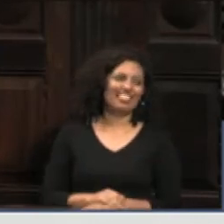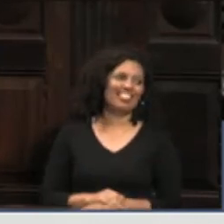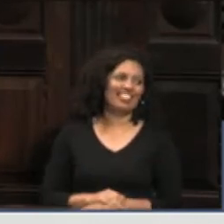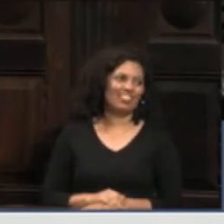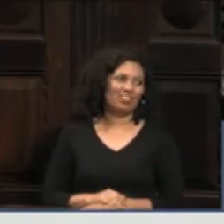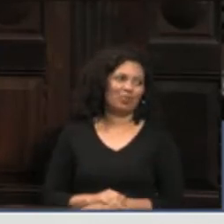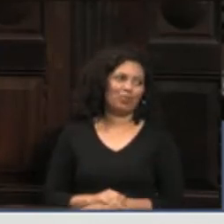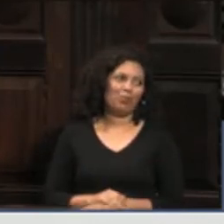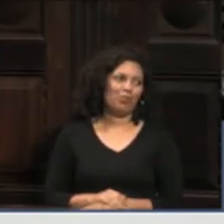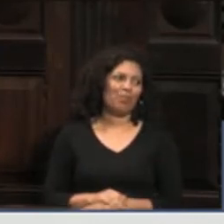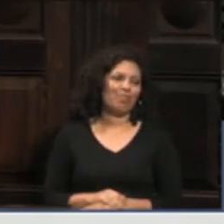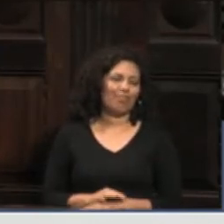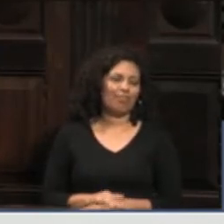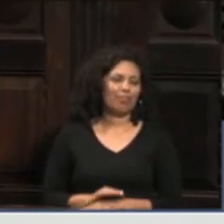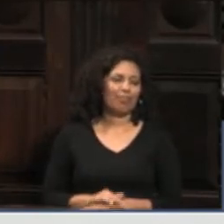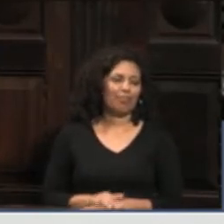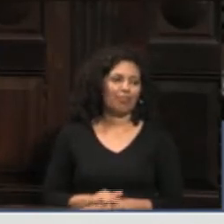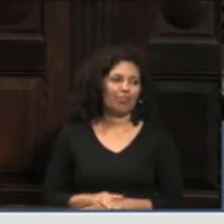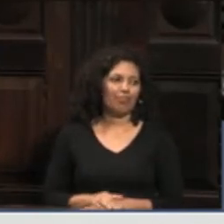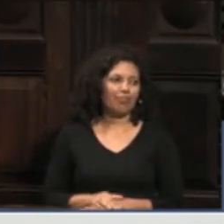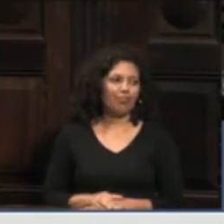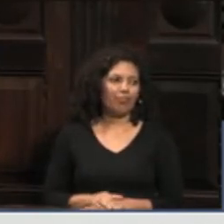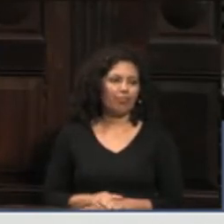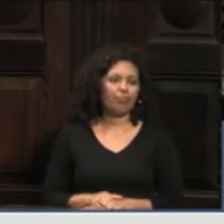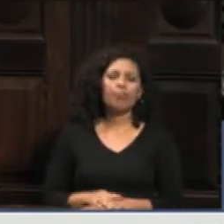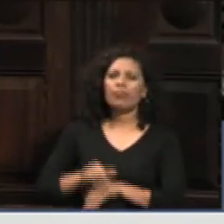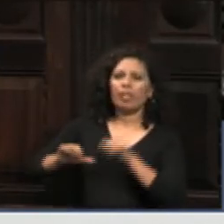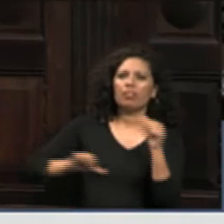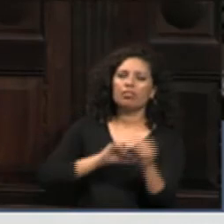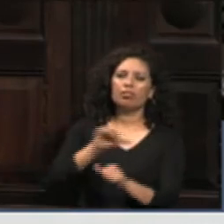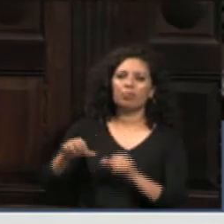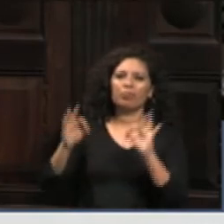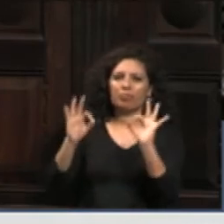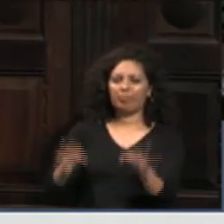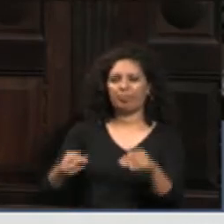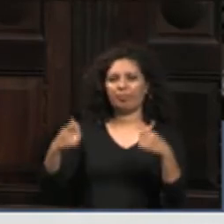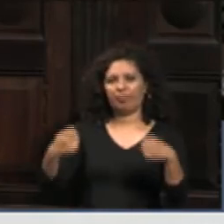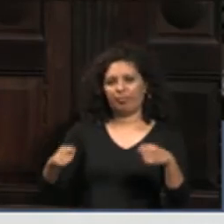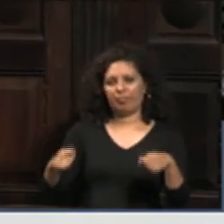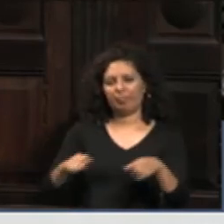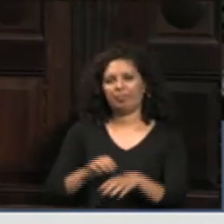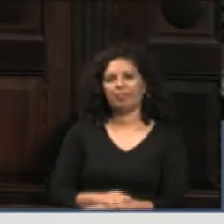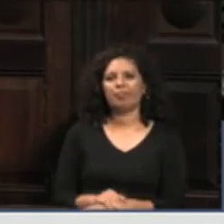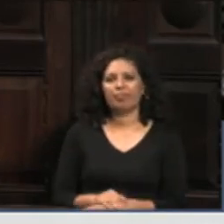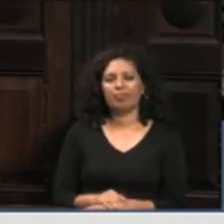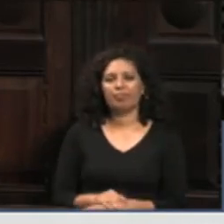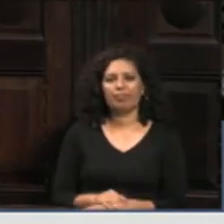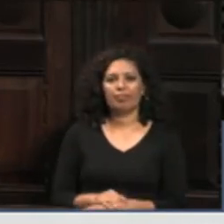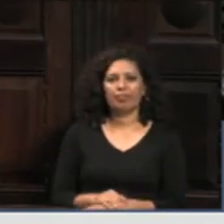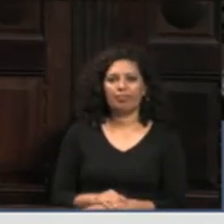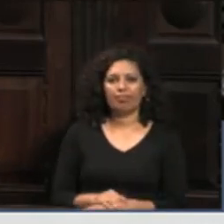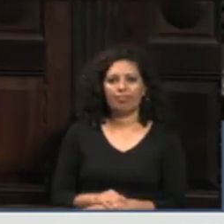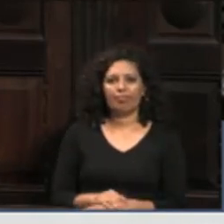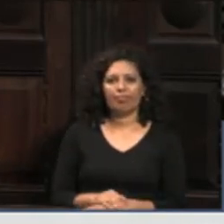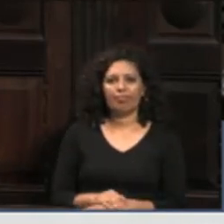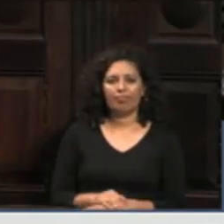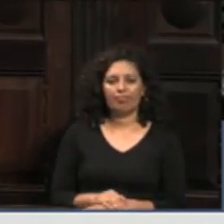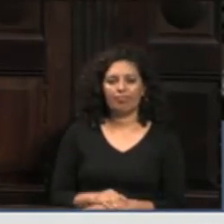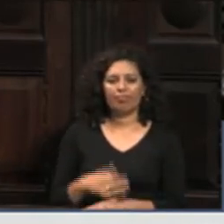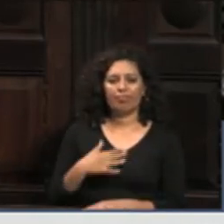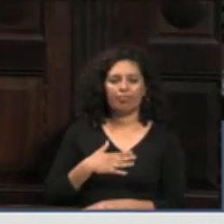De negativo passar para ser positivo. Então, eu